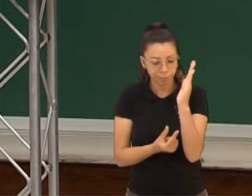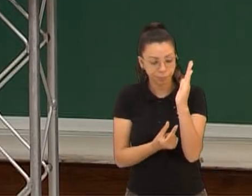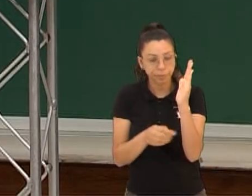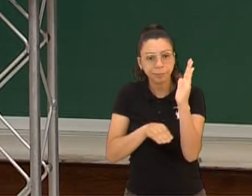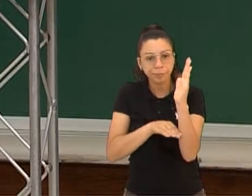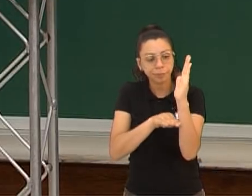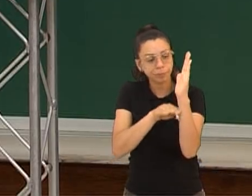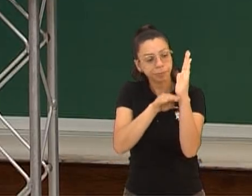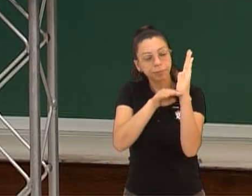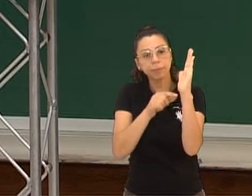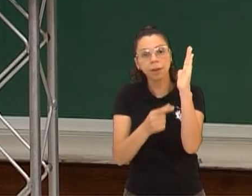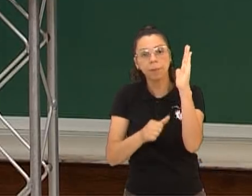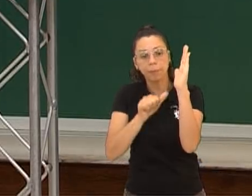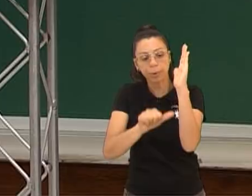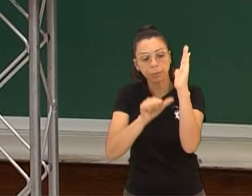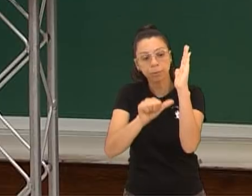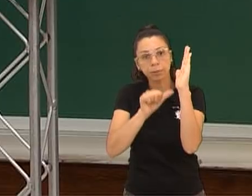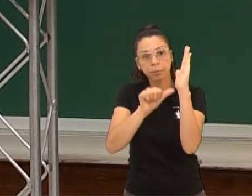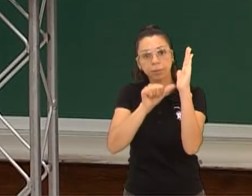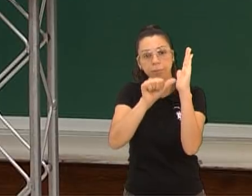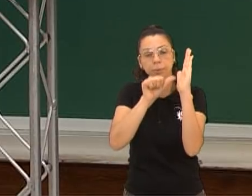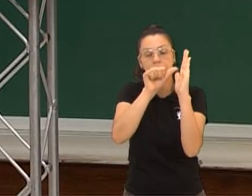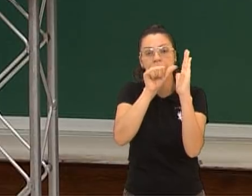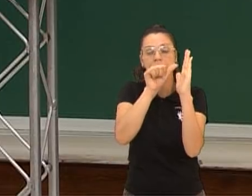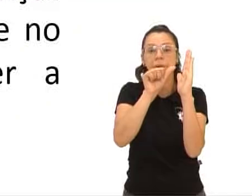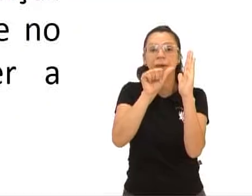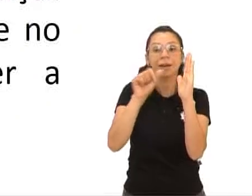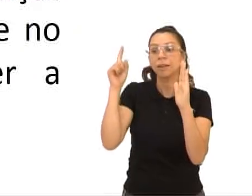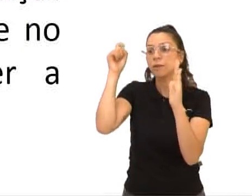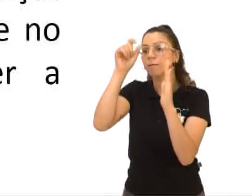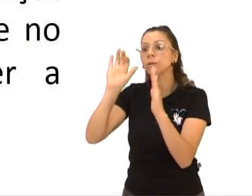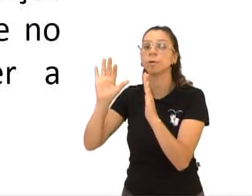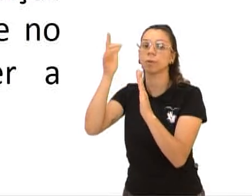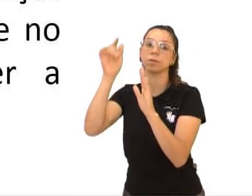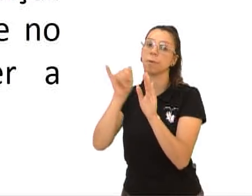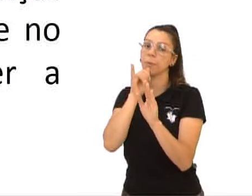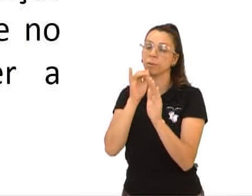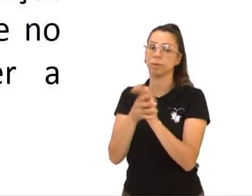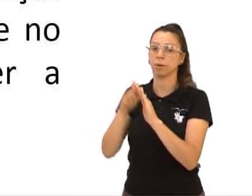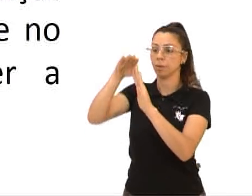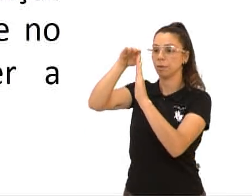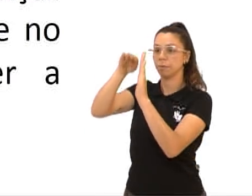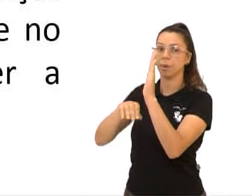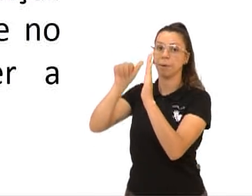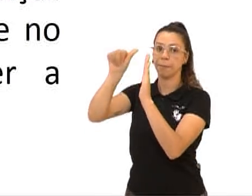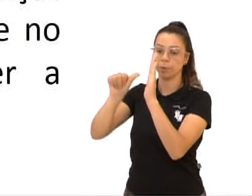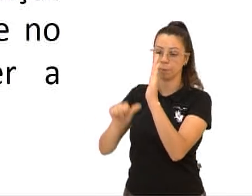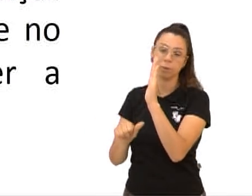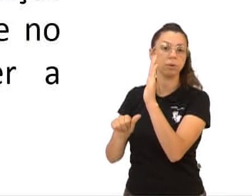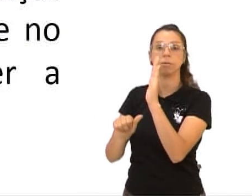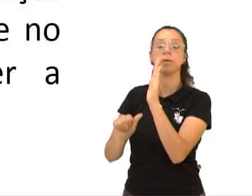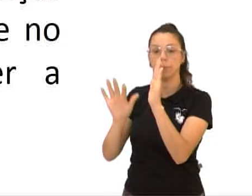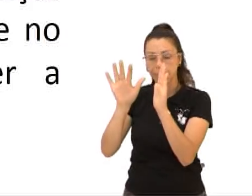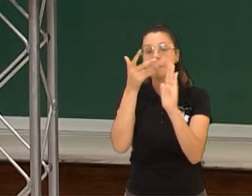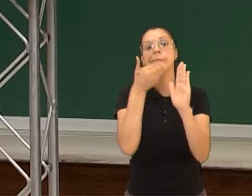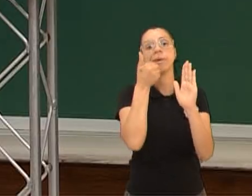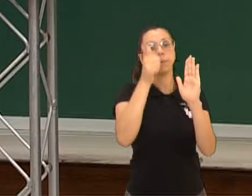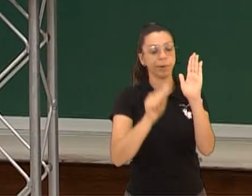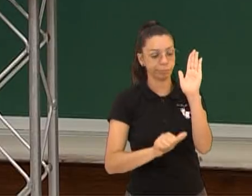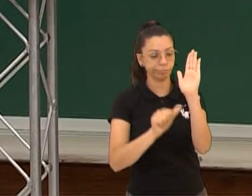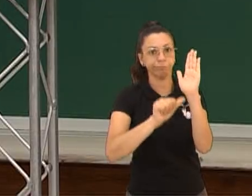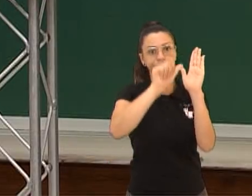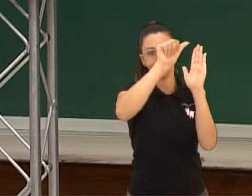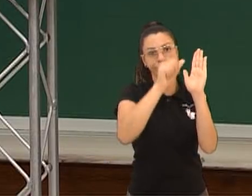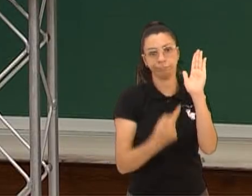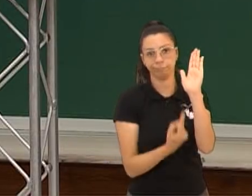de cima para baixo tem maior dificuldade de acontecer, no poder de cada indivíduo para promover a transformação da sua realidade. Eu